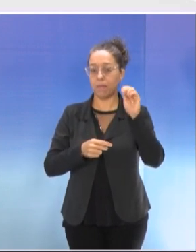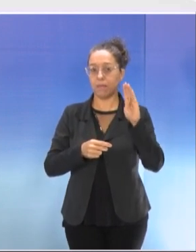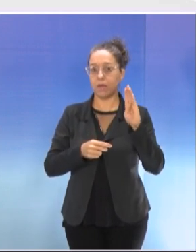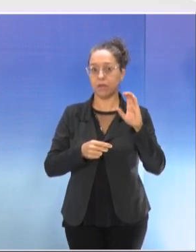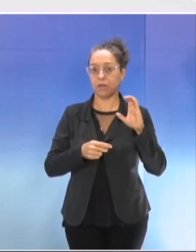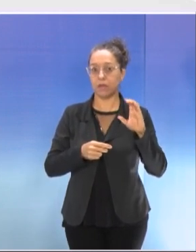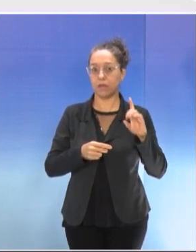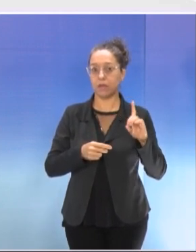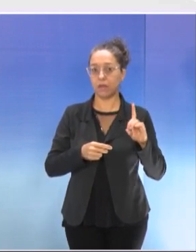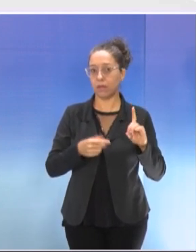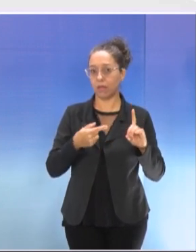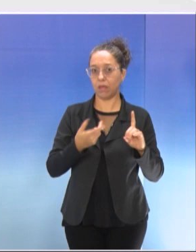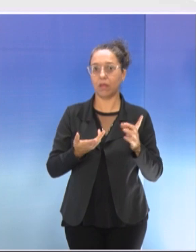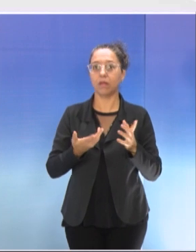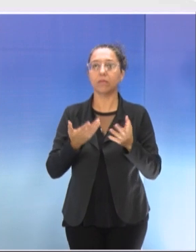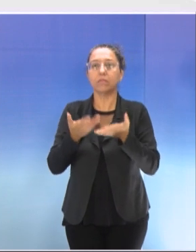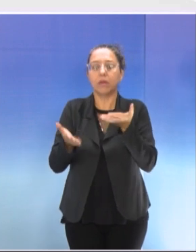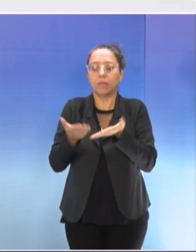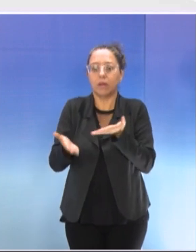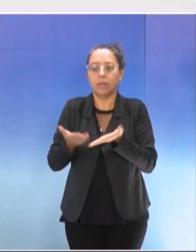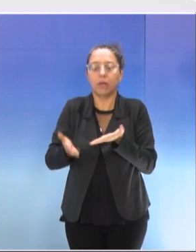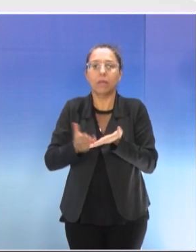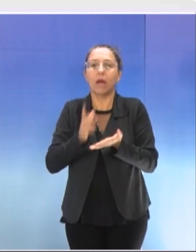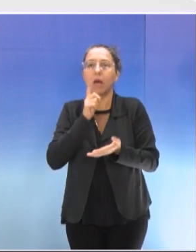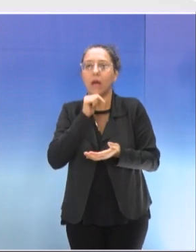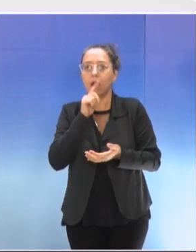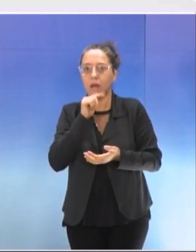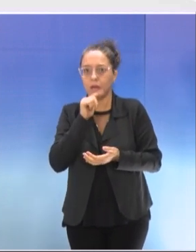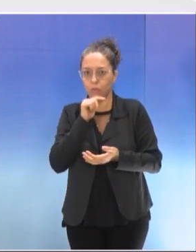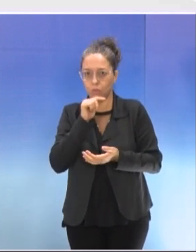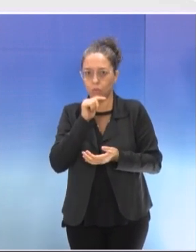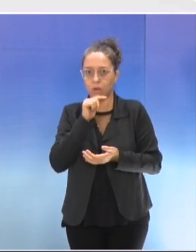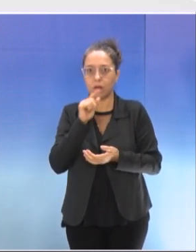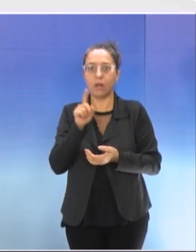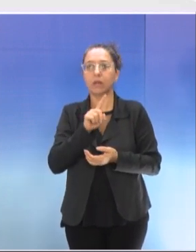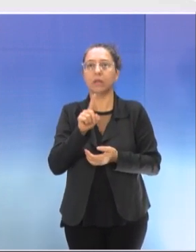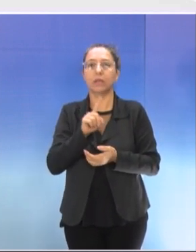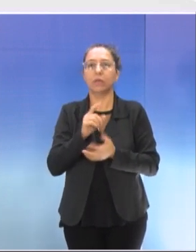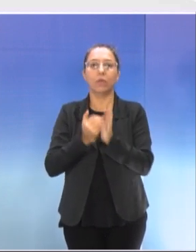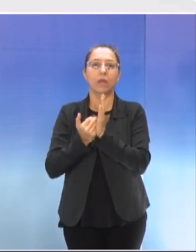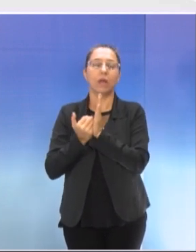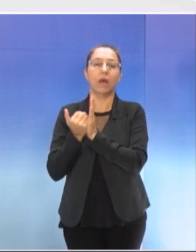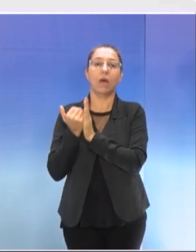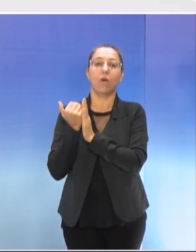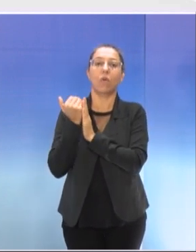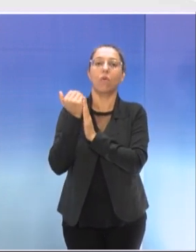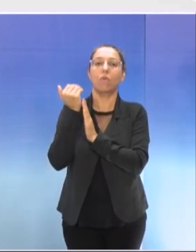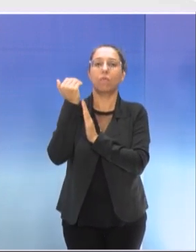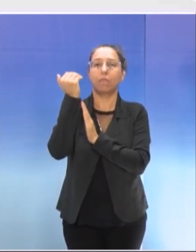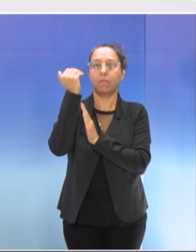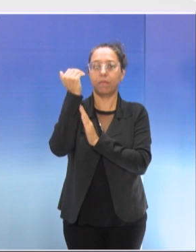essa eliminação da água, essa perda de água, não é por aumento do produto,